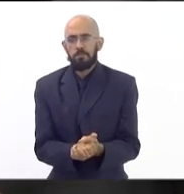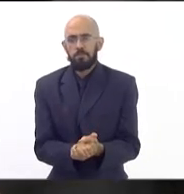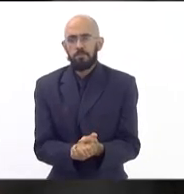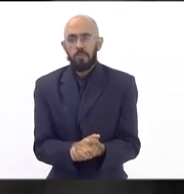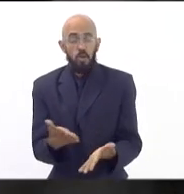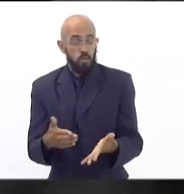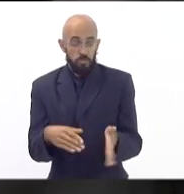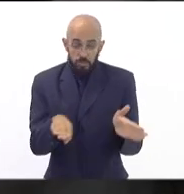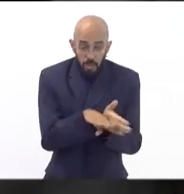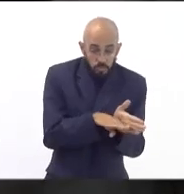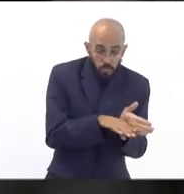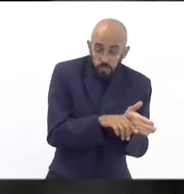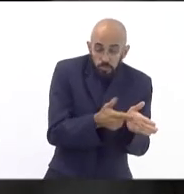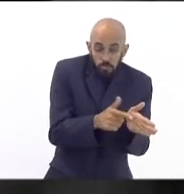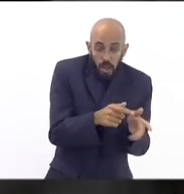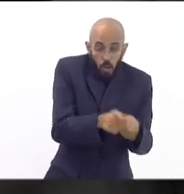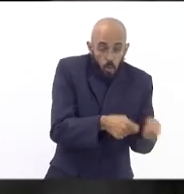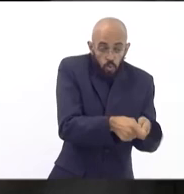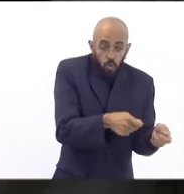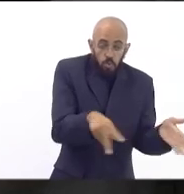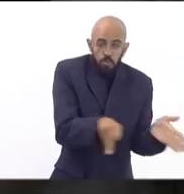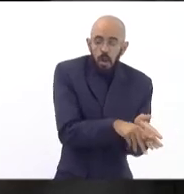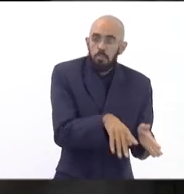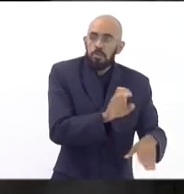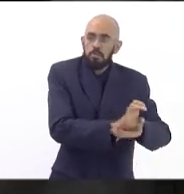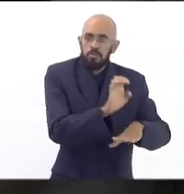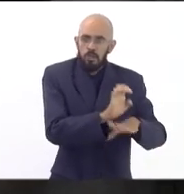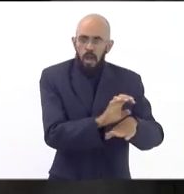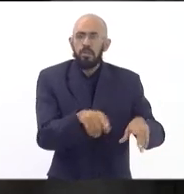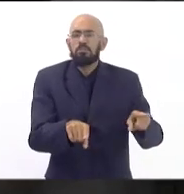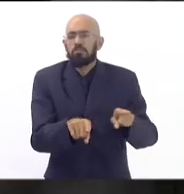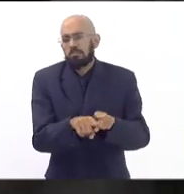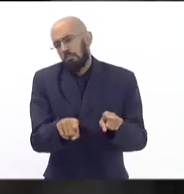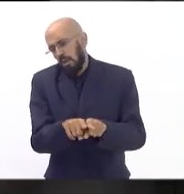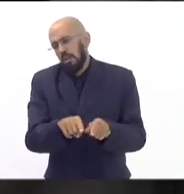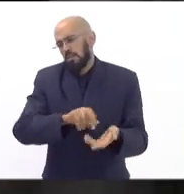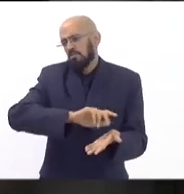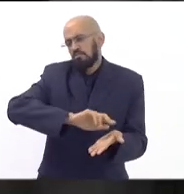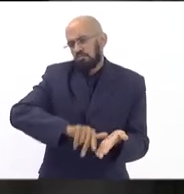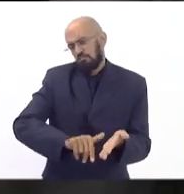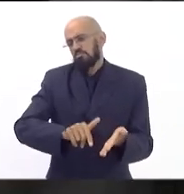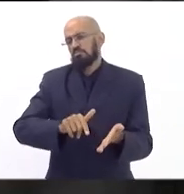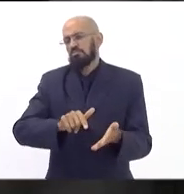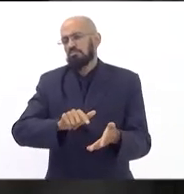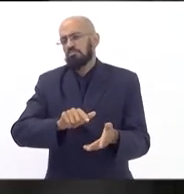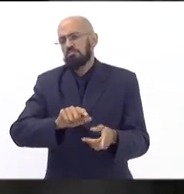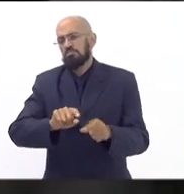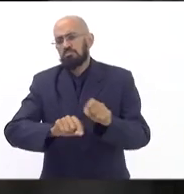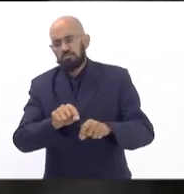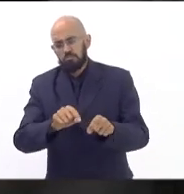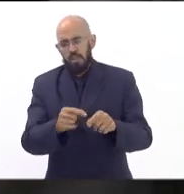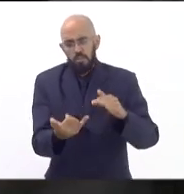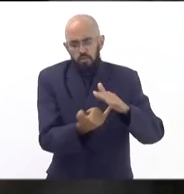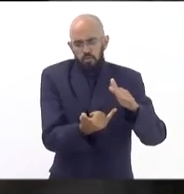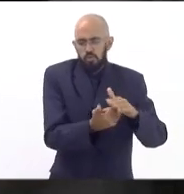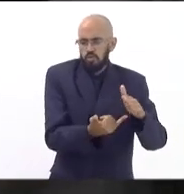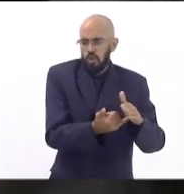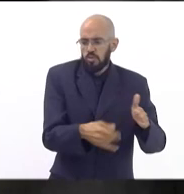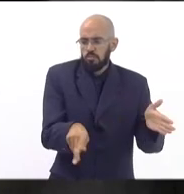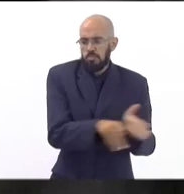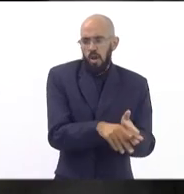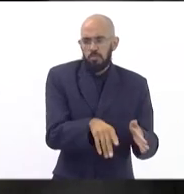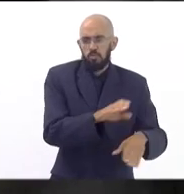que não estão sob controle do estado e aí das suas mais diversas é instituições né